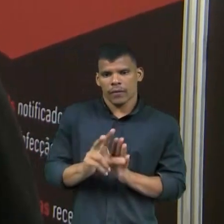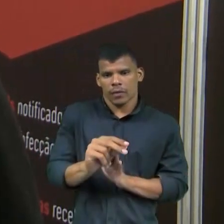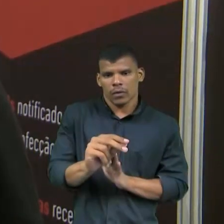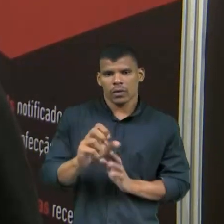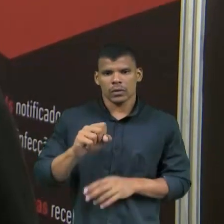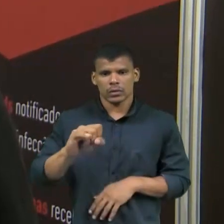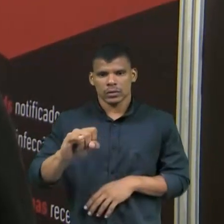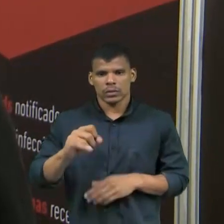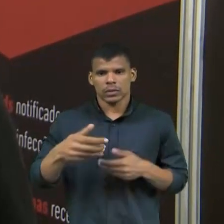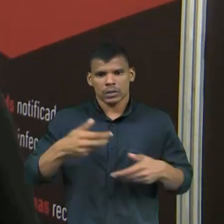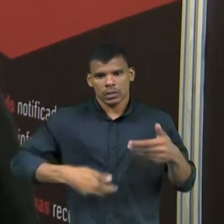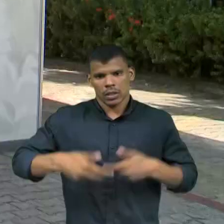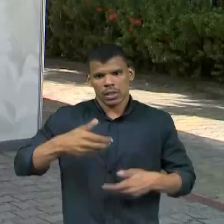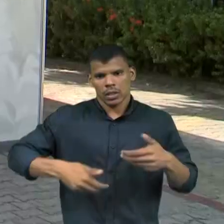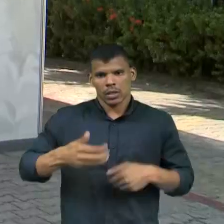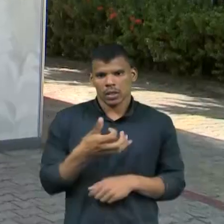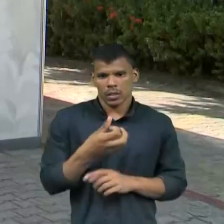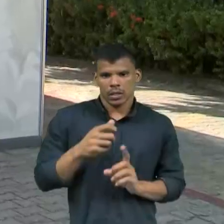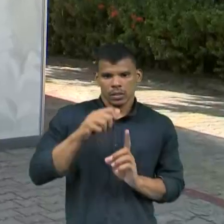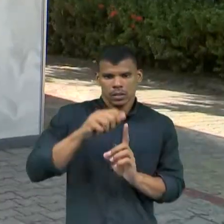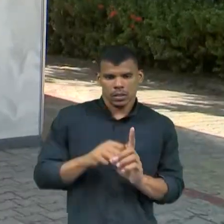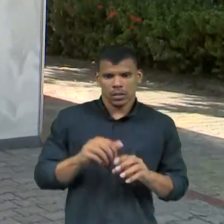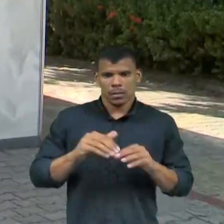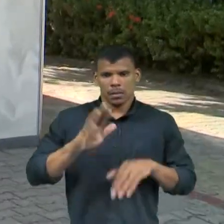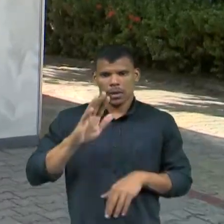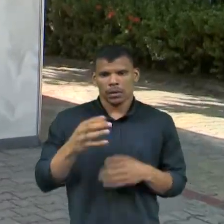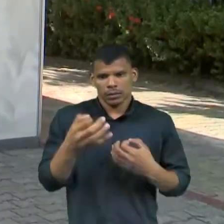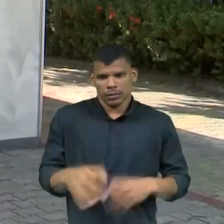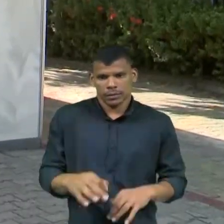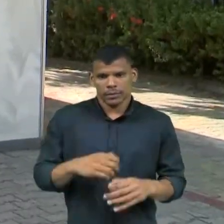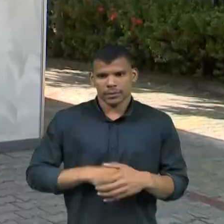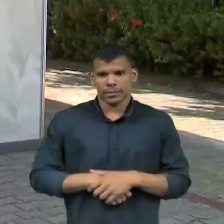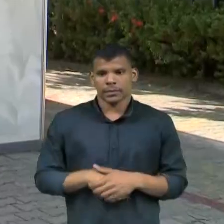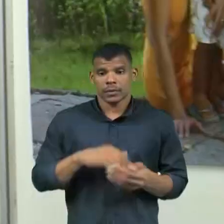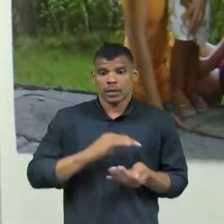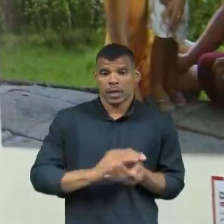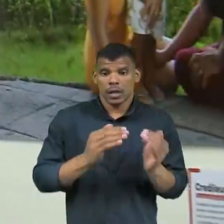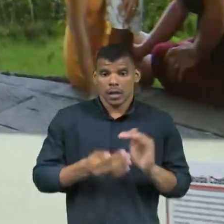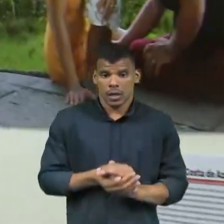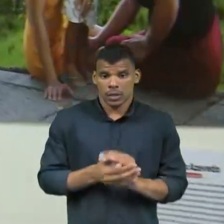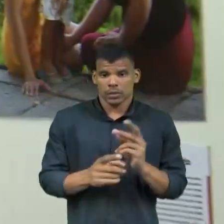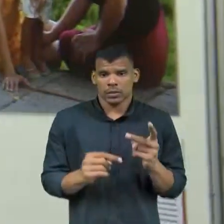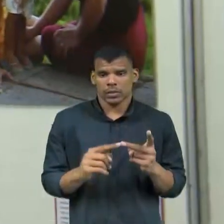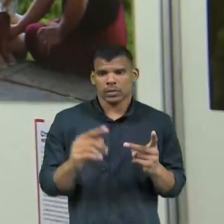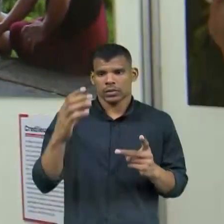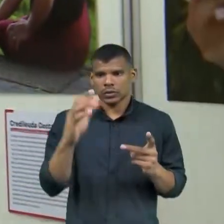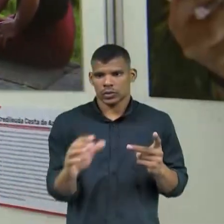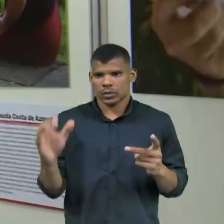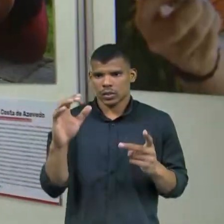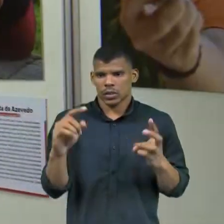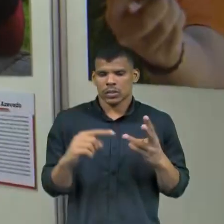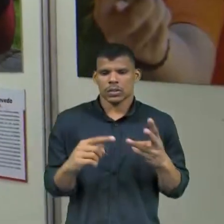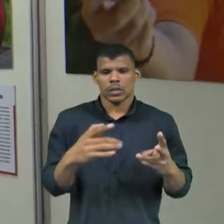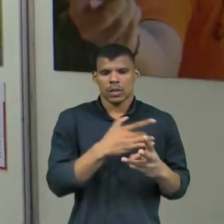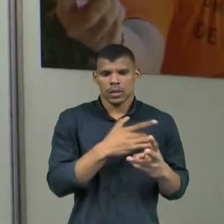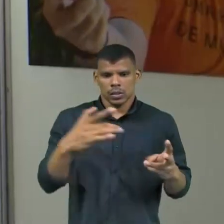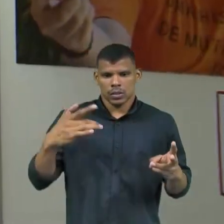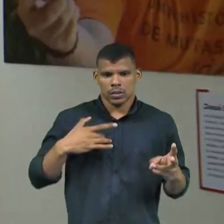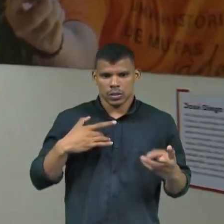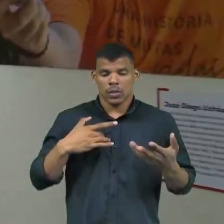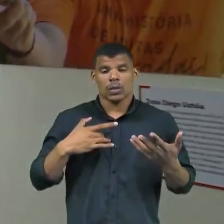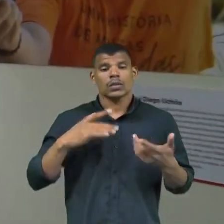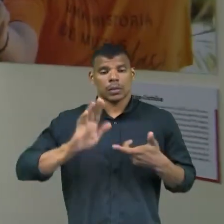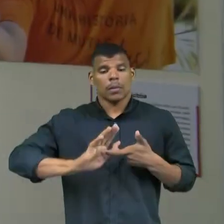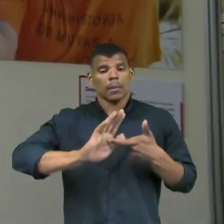estiverem em tratamento há mais de 6 meses. Arte, ciência e saúde compõem a exposição que apresenta as pessoas atendidas